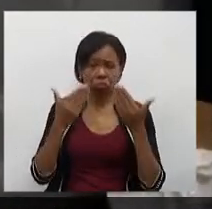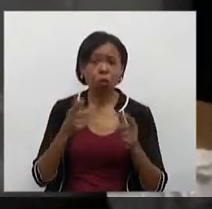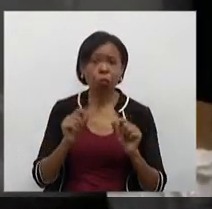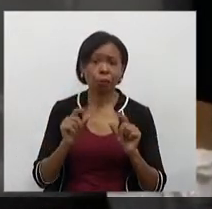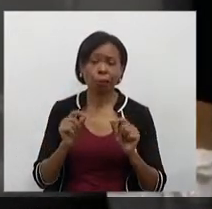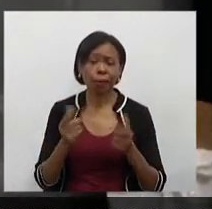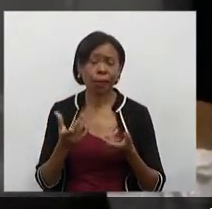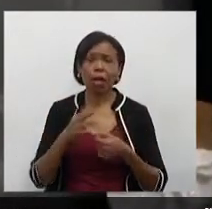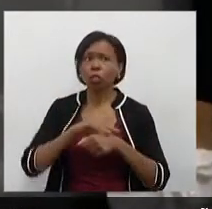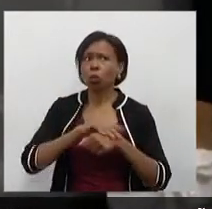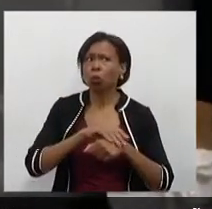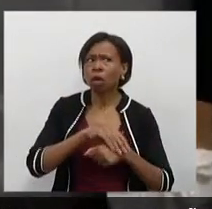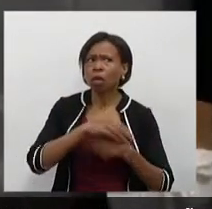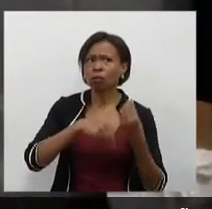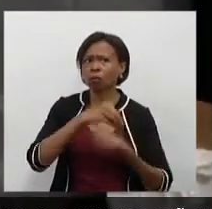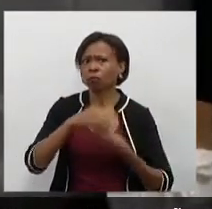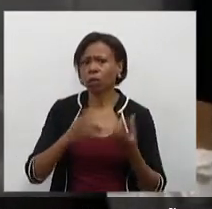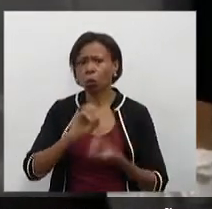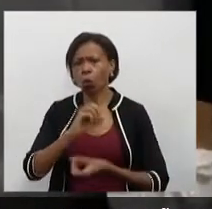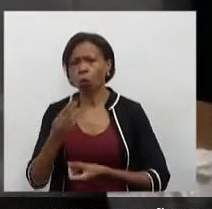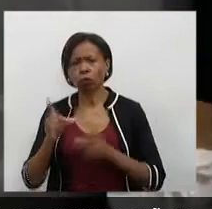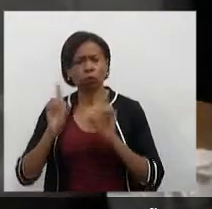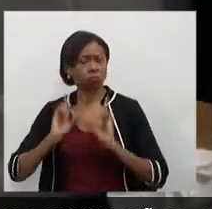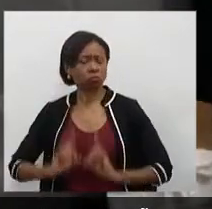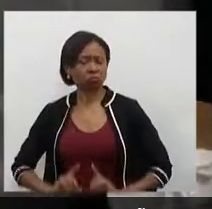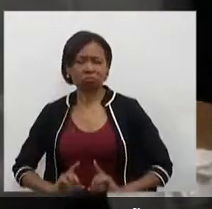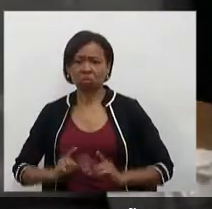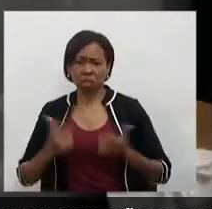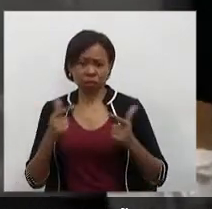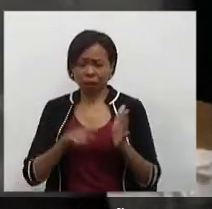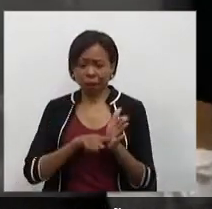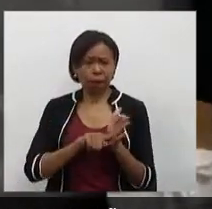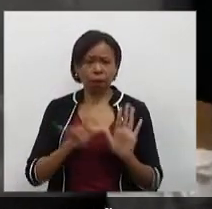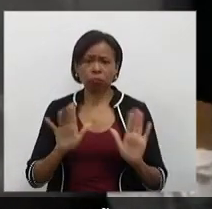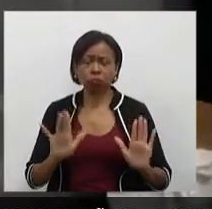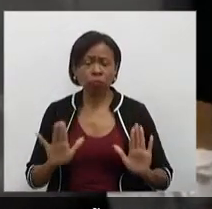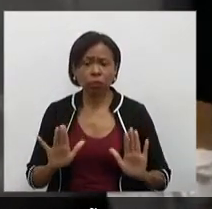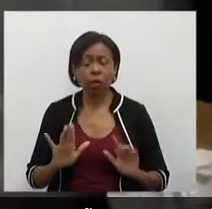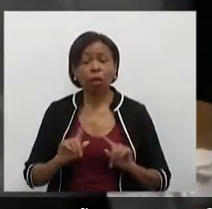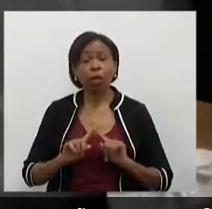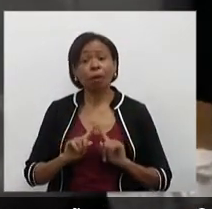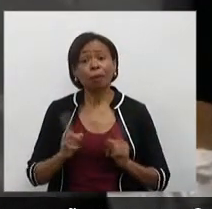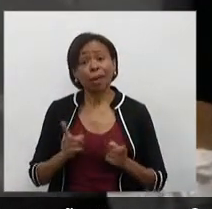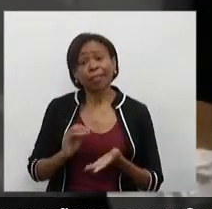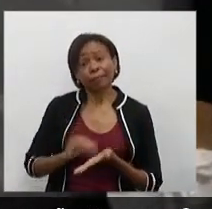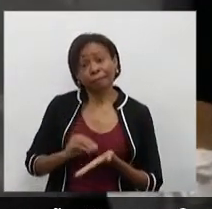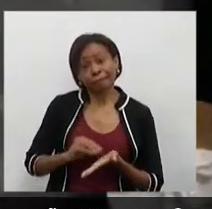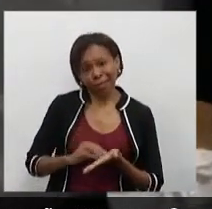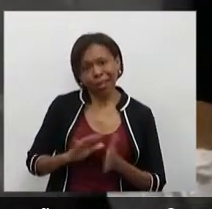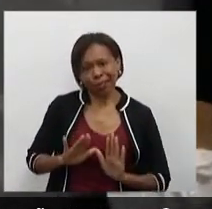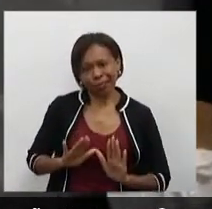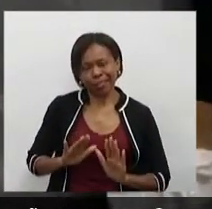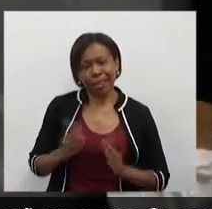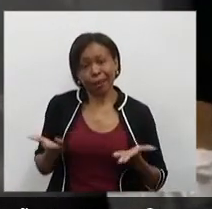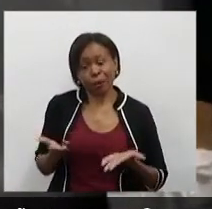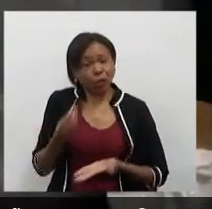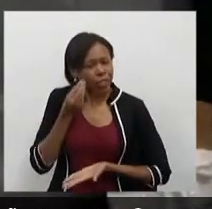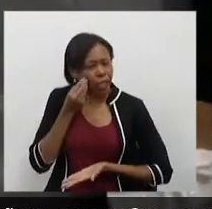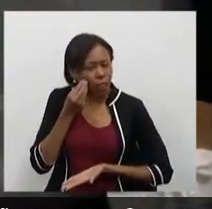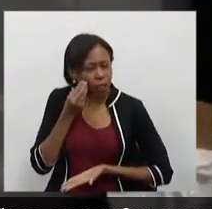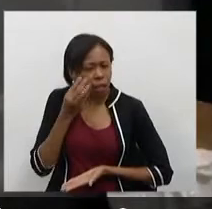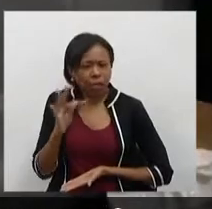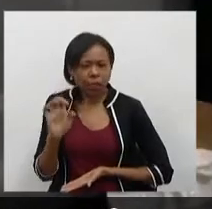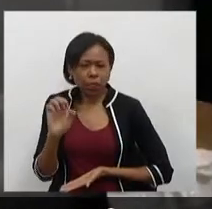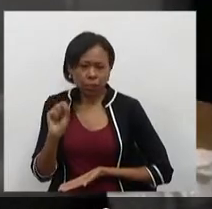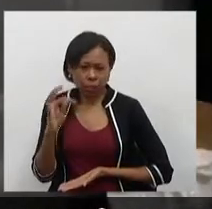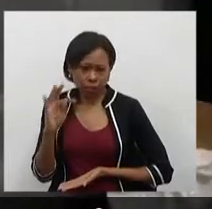com comorbidades, sejam com deficiência, ou seja, né, as demais populações, elas ainda estão em fase de teste, né? A gente não tem aí